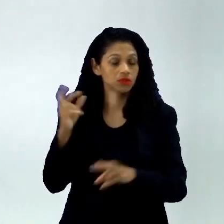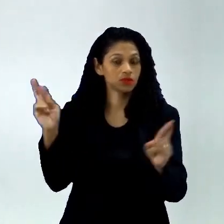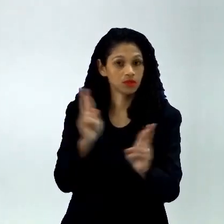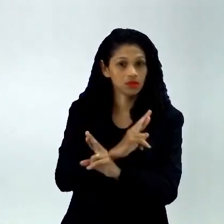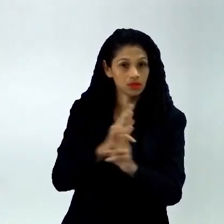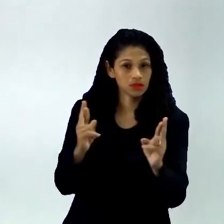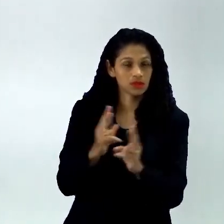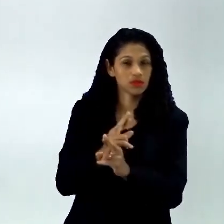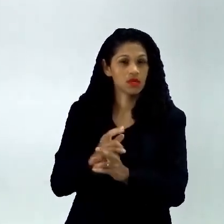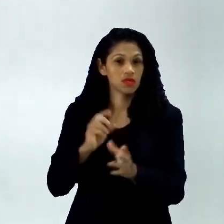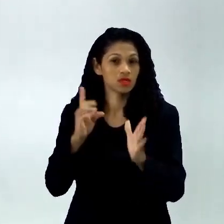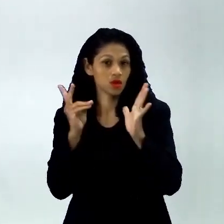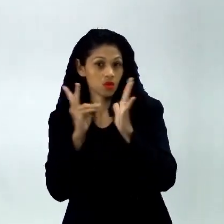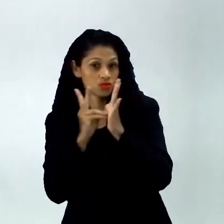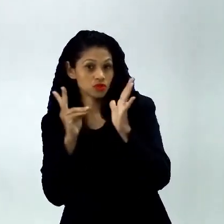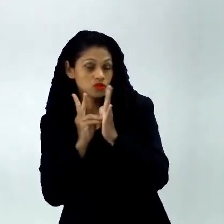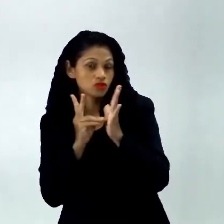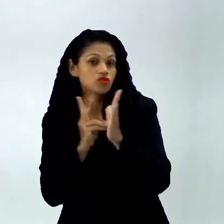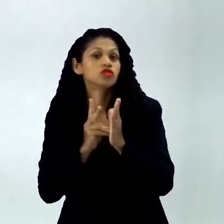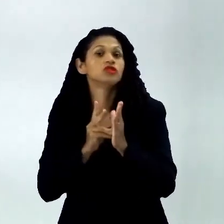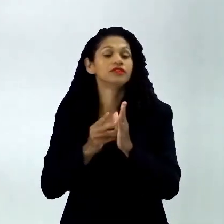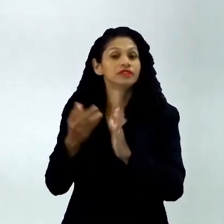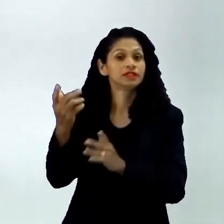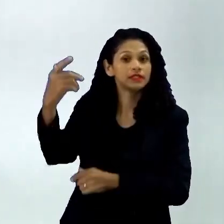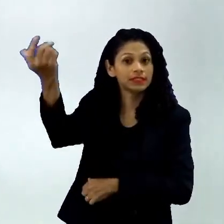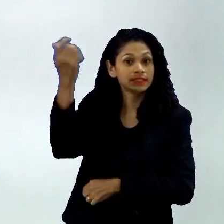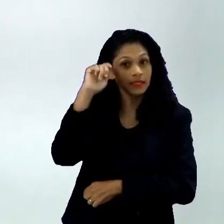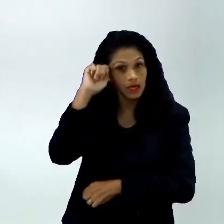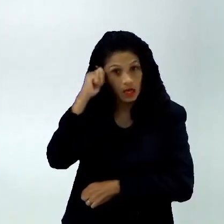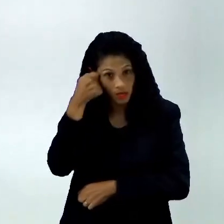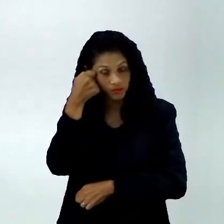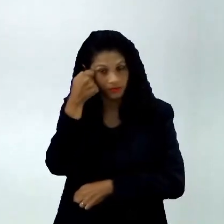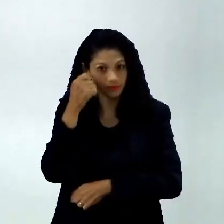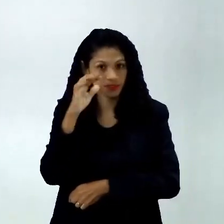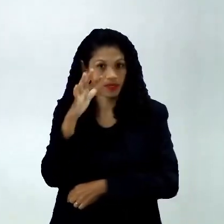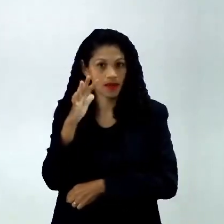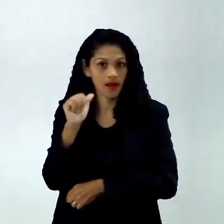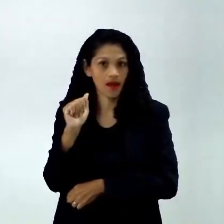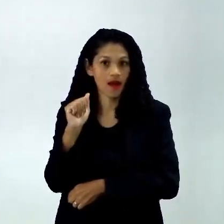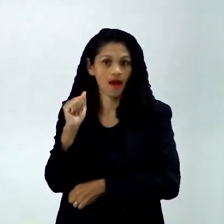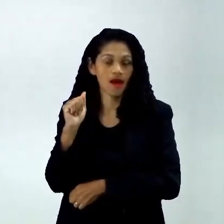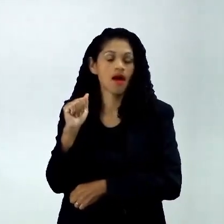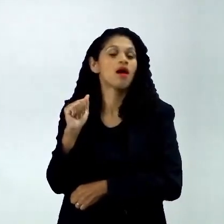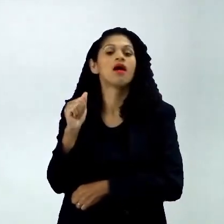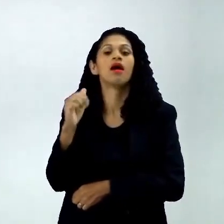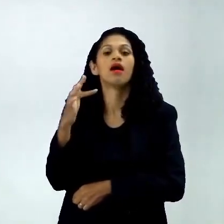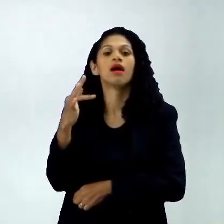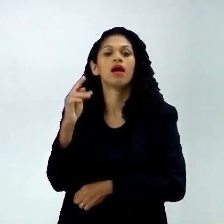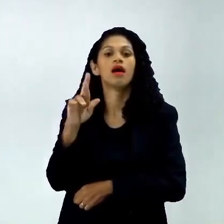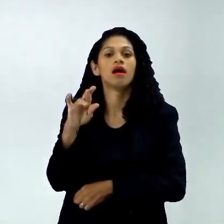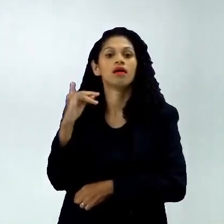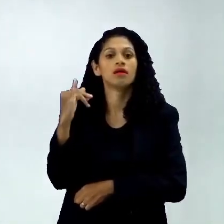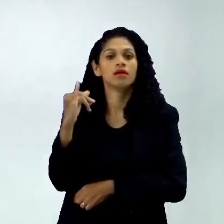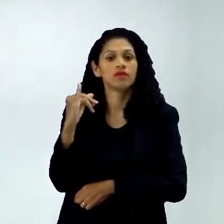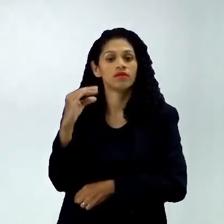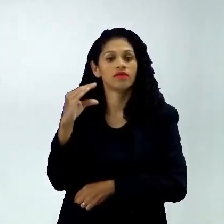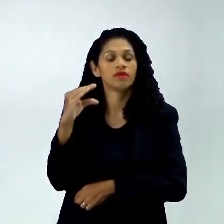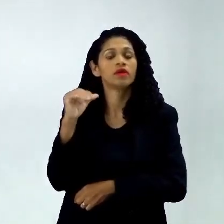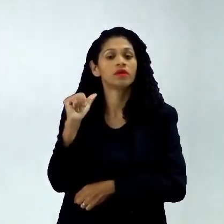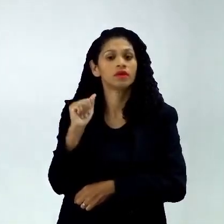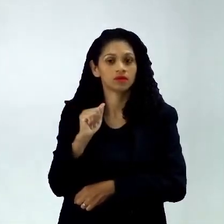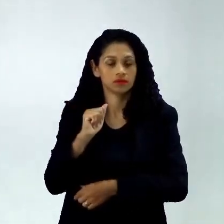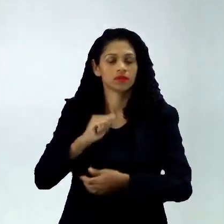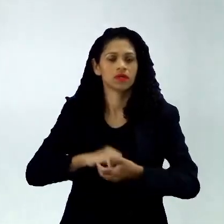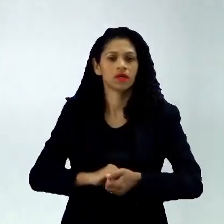relação com a matriz indígena e africana? Porque, com base, conhecendo a nossa identidade, nossa matriz,